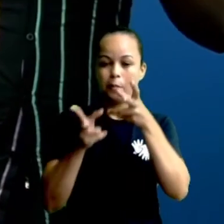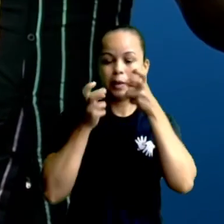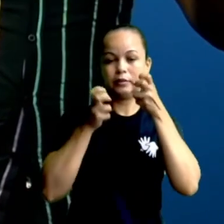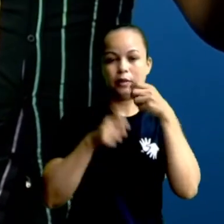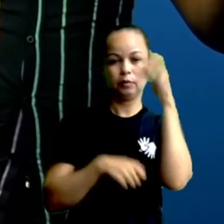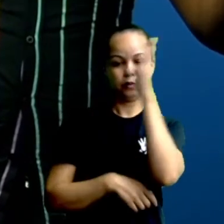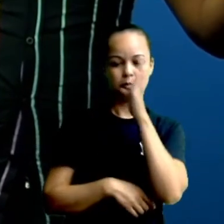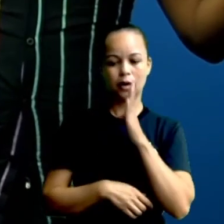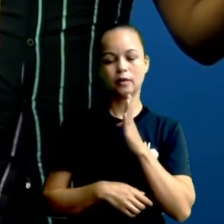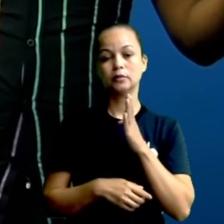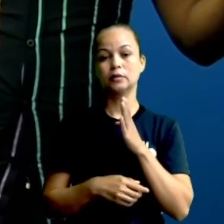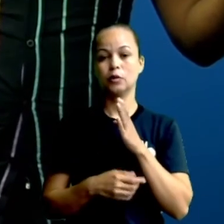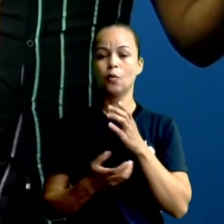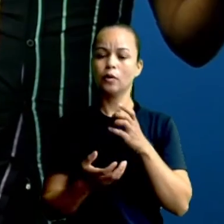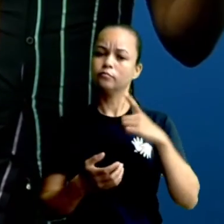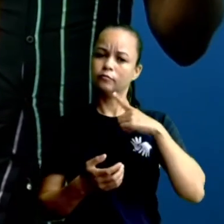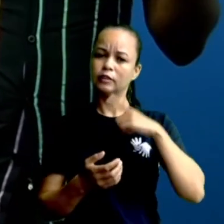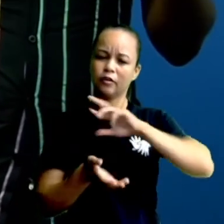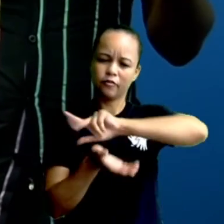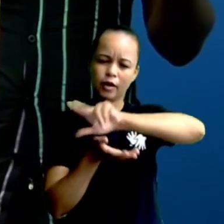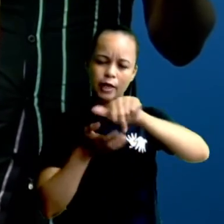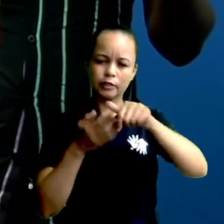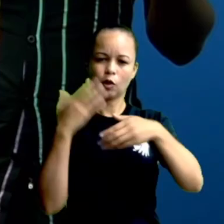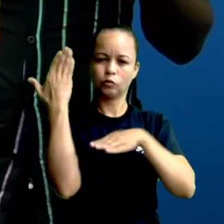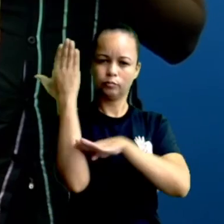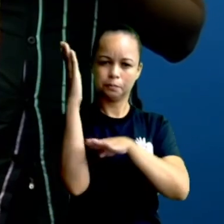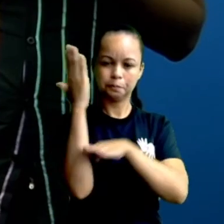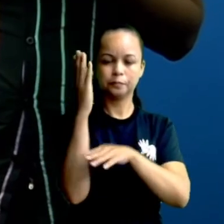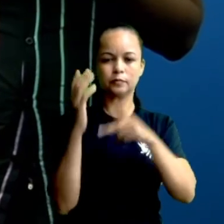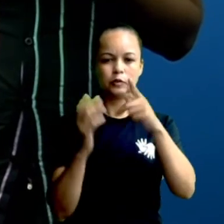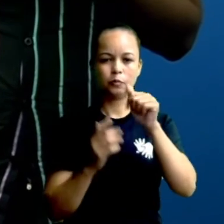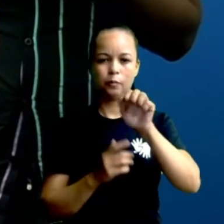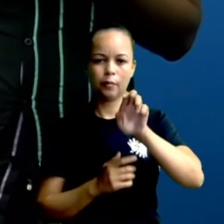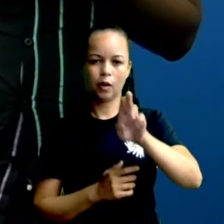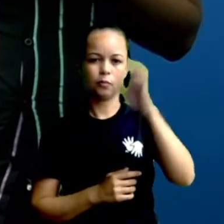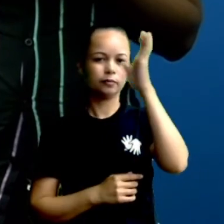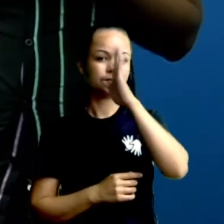Brasil era rico em pau-brasil. Então logo eles